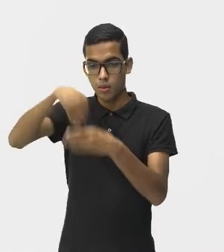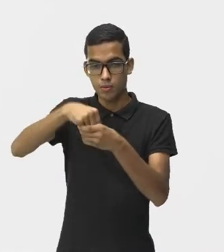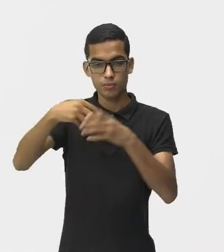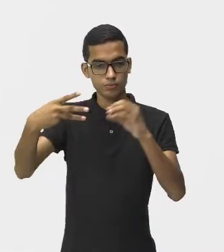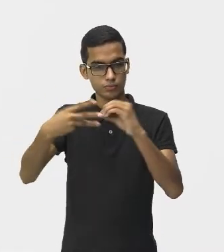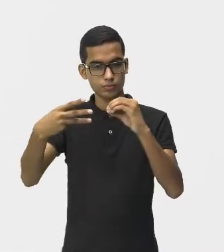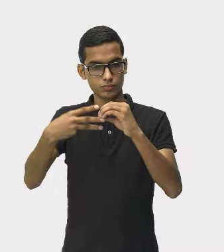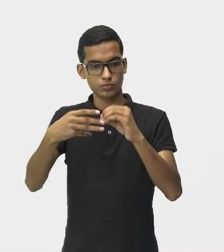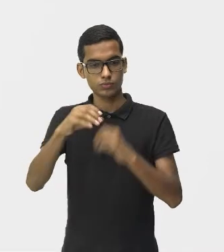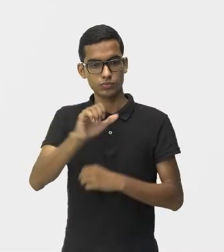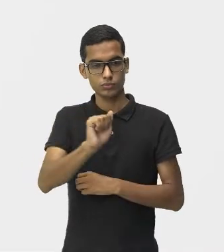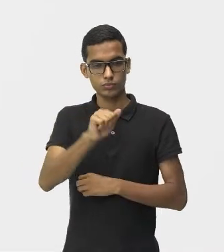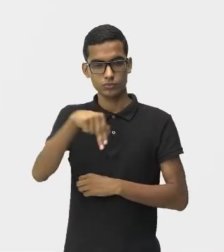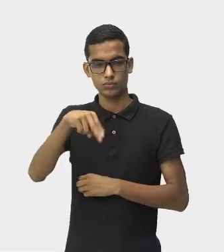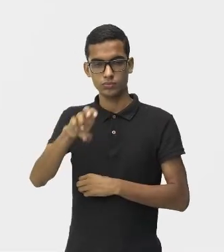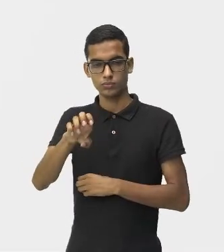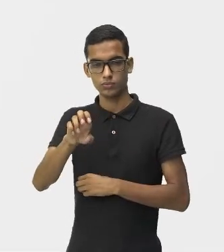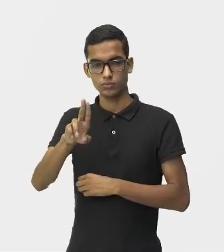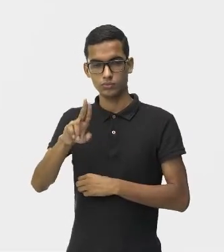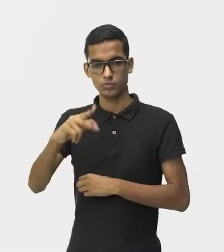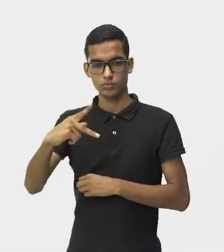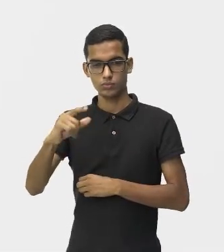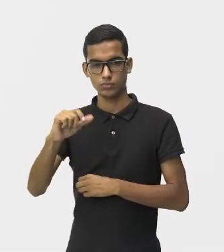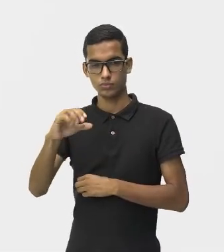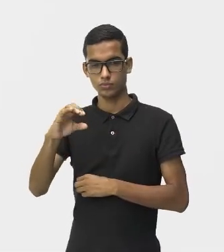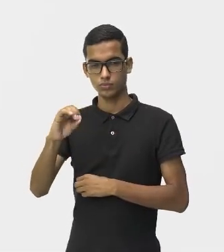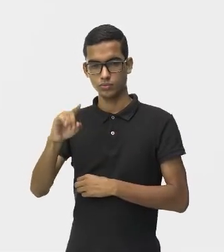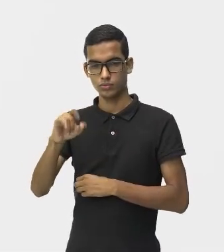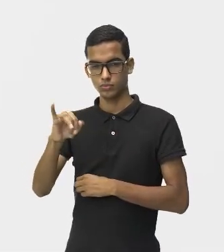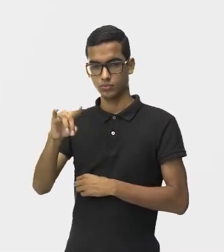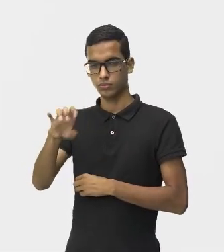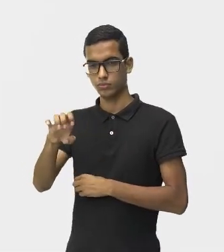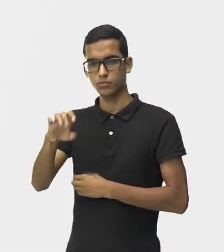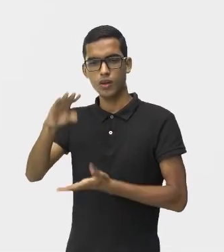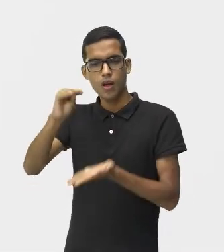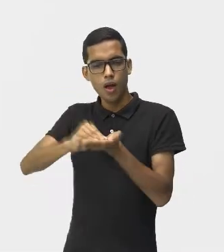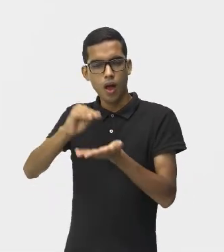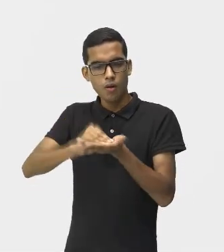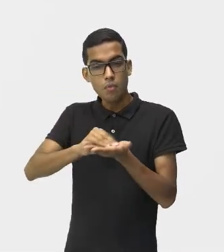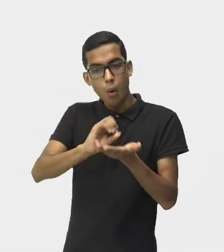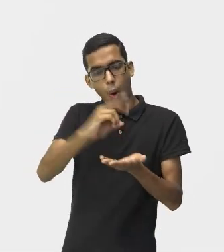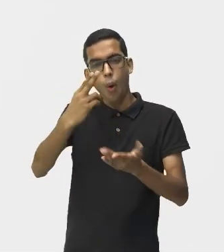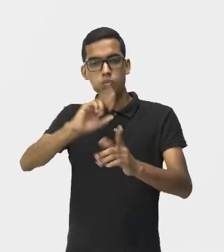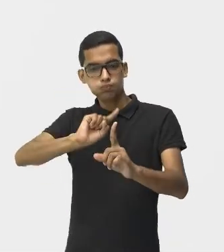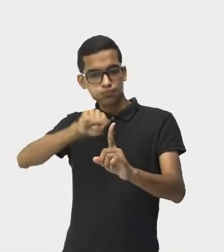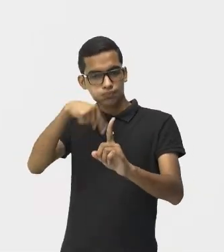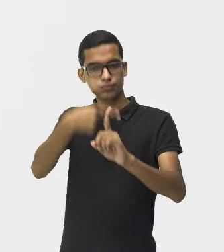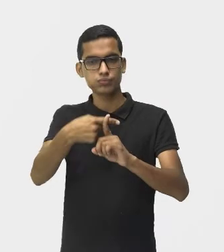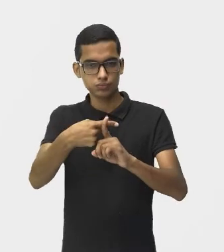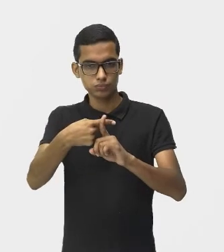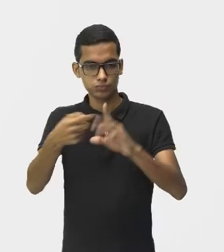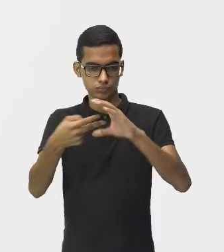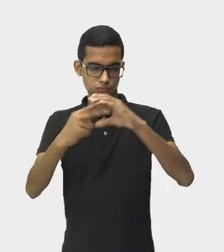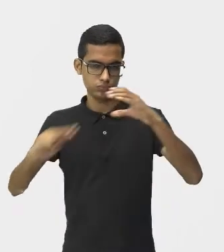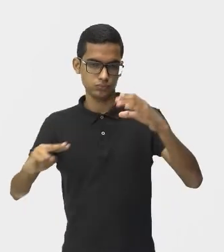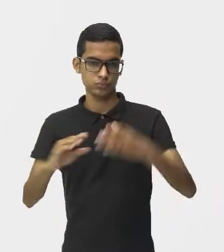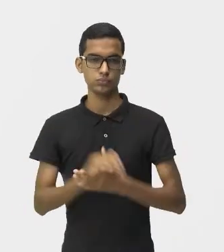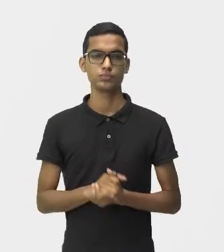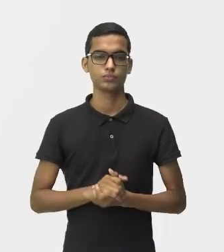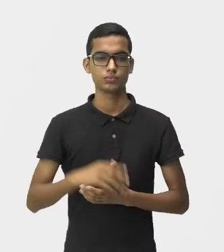cromossomo. Tá? E a gente vai observar alguns exemplos relacionados à mutação numérica. No caso